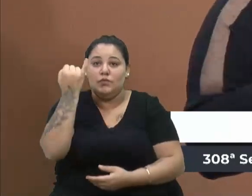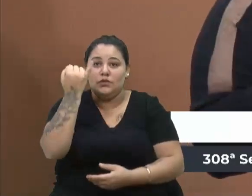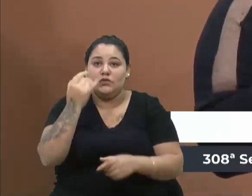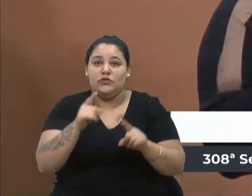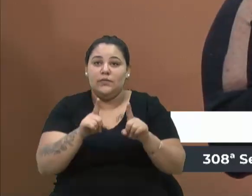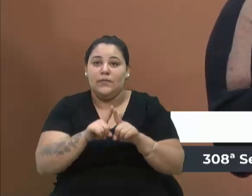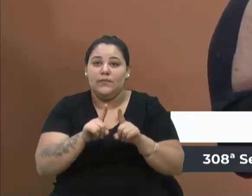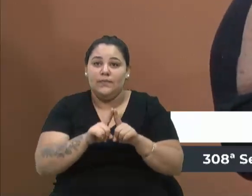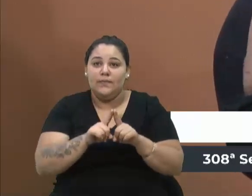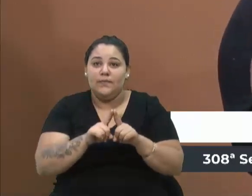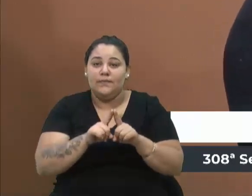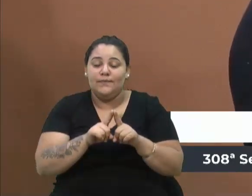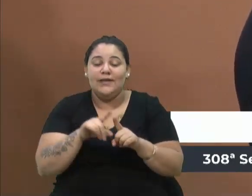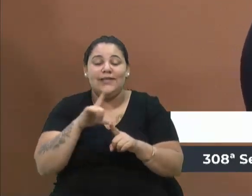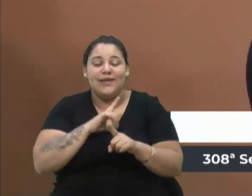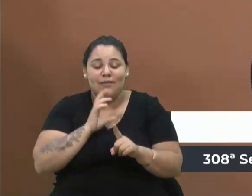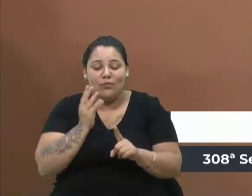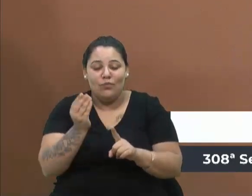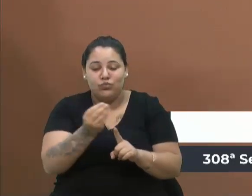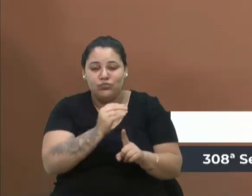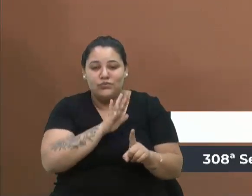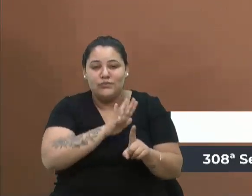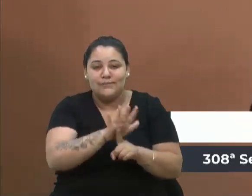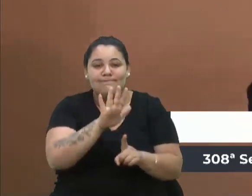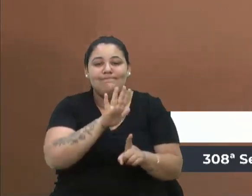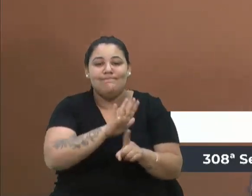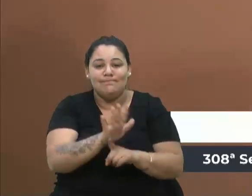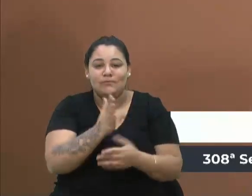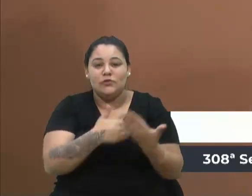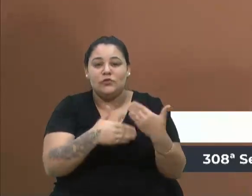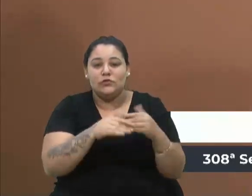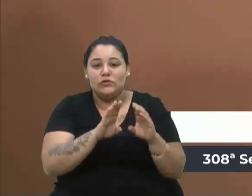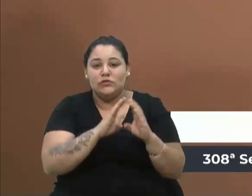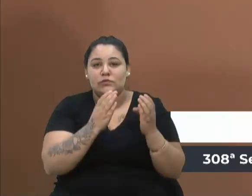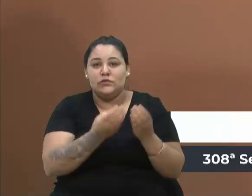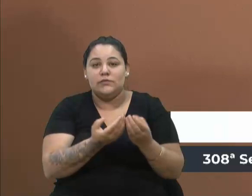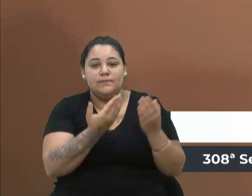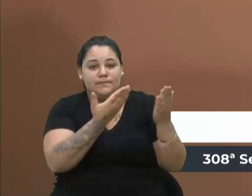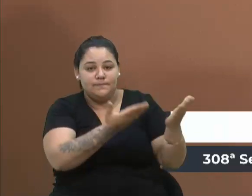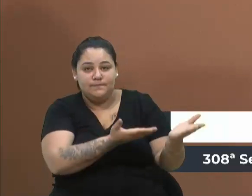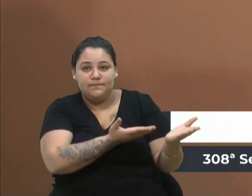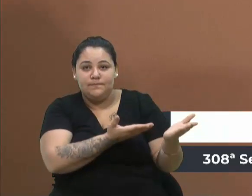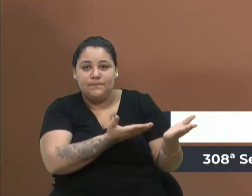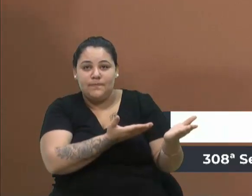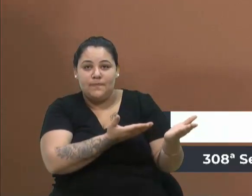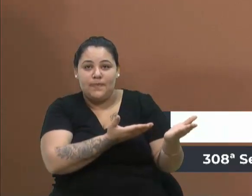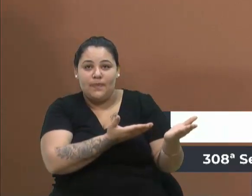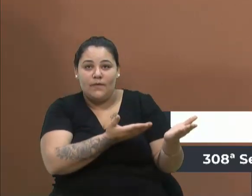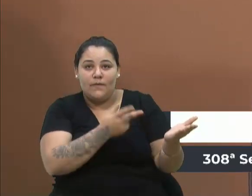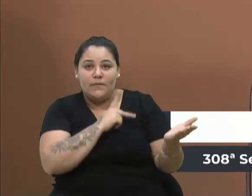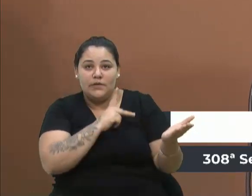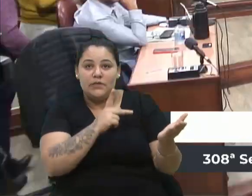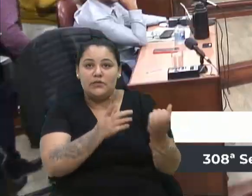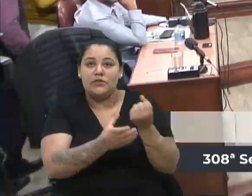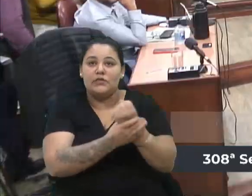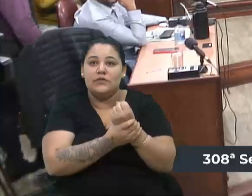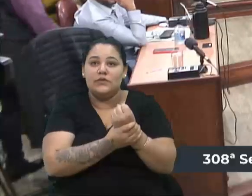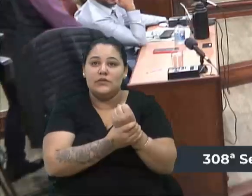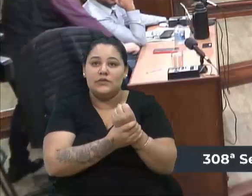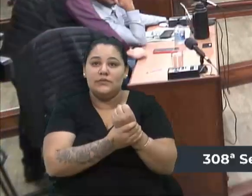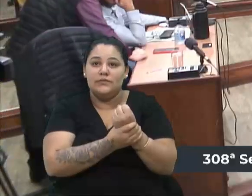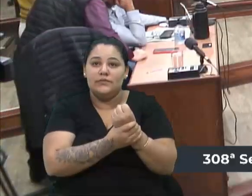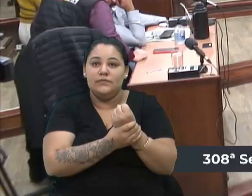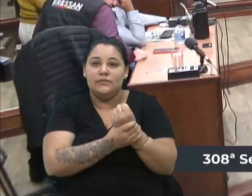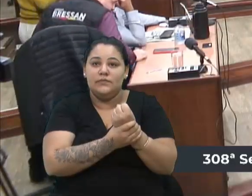de uma demanda tão grande de todas as comunidades o seu a parte o senhor que é o presidente da Comissão de segurança